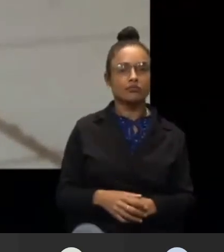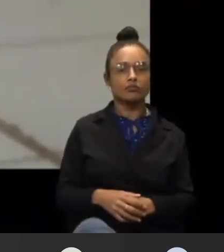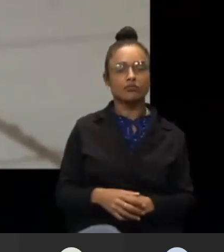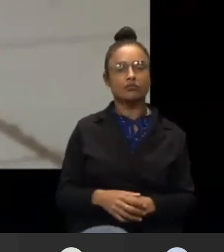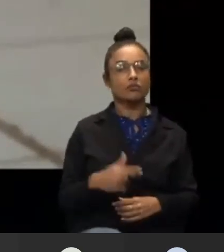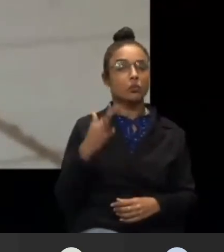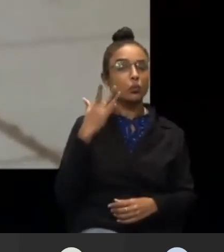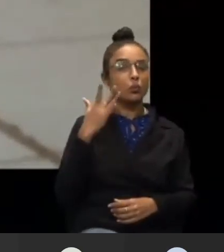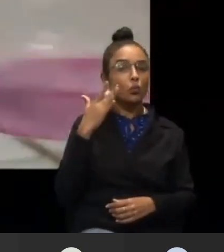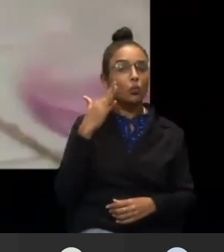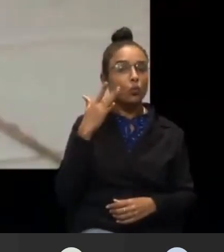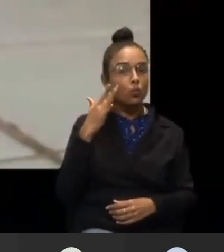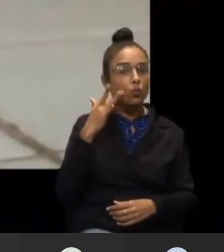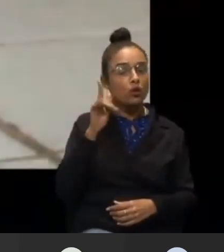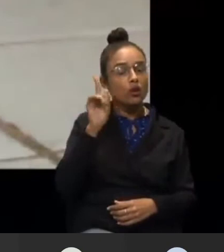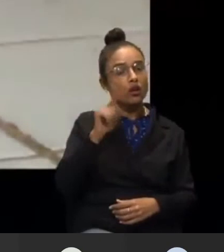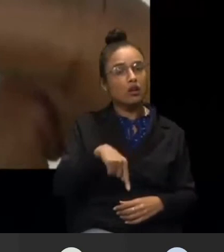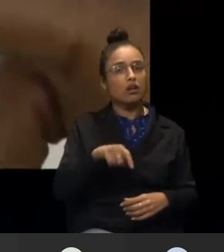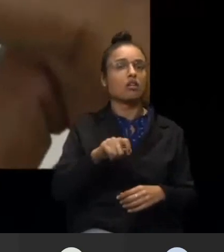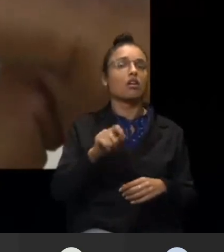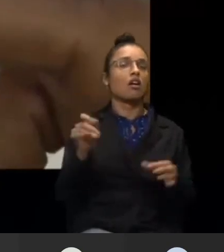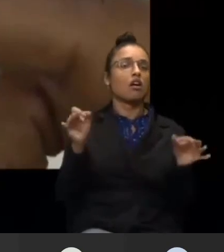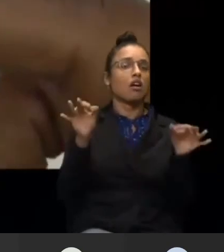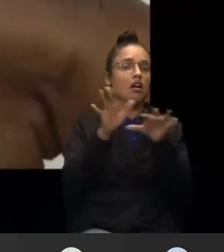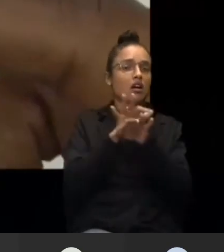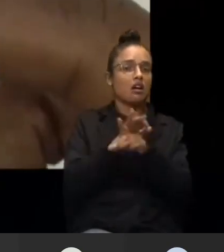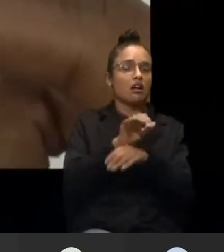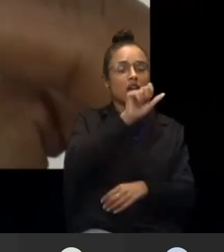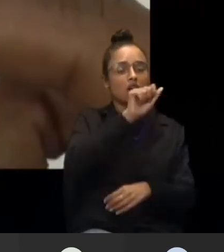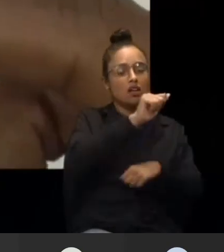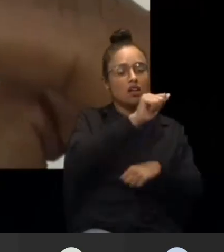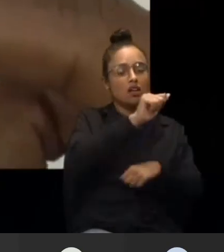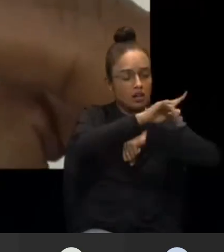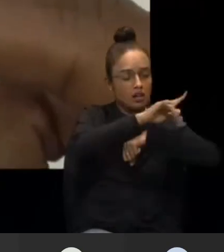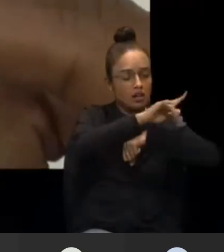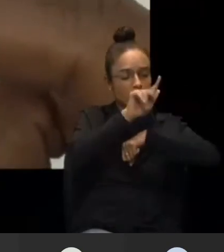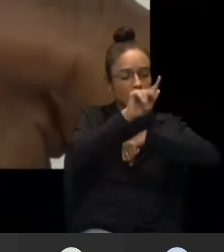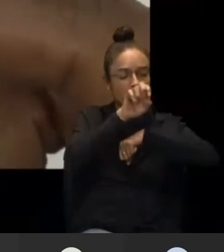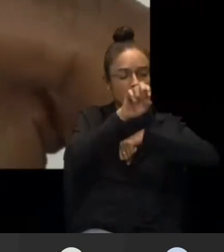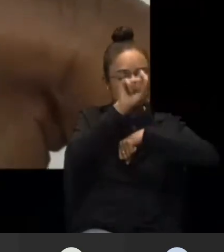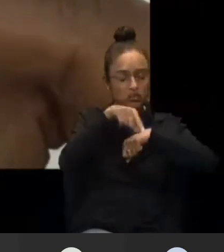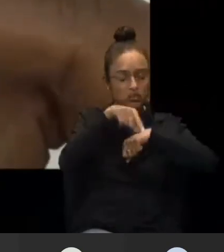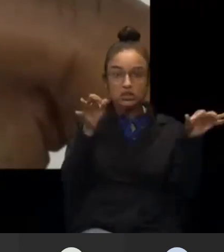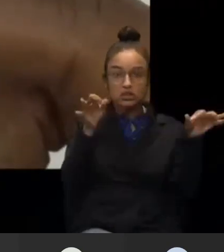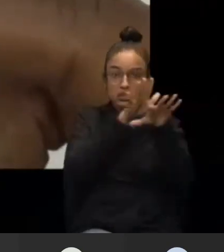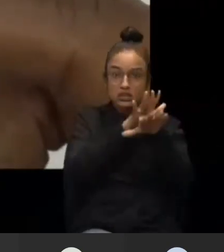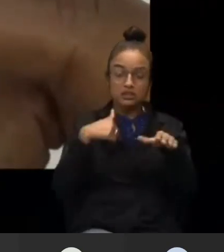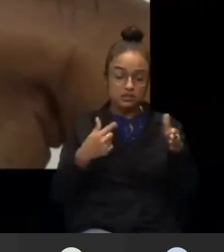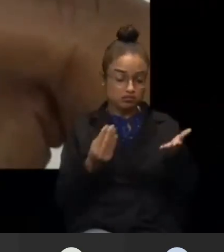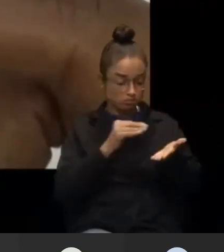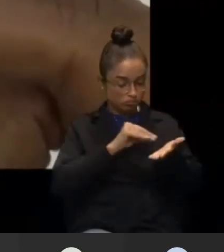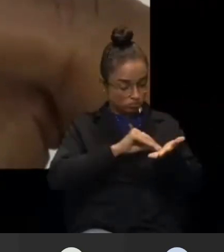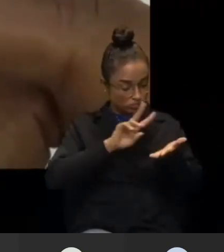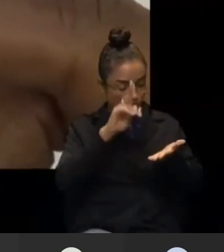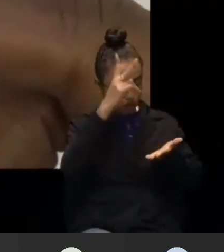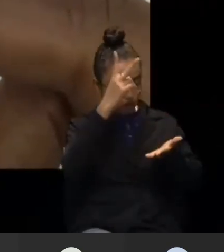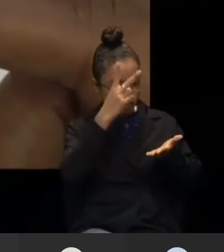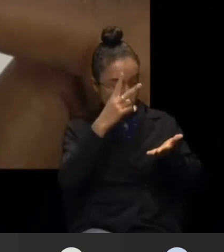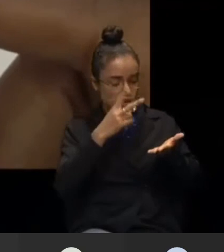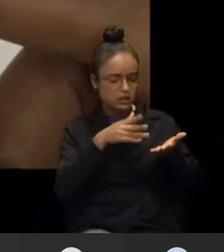Essa coloração indica que a titulação acabou, ou seja, todos os ácidos graxos foram consumidos. Anota o valor gasto na